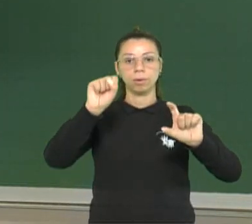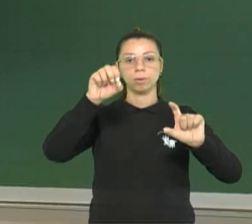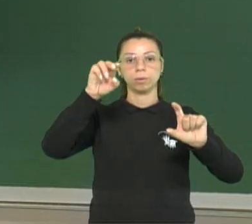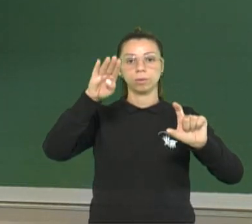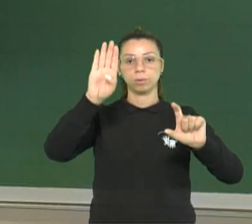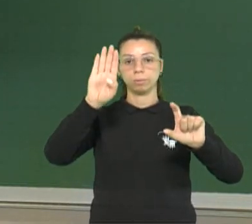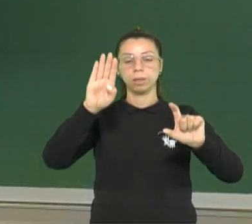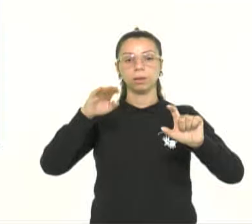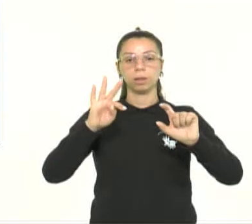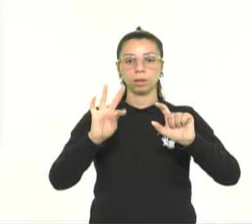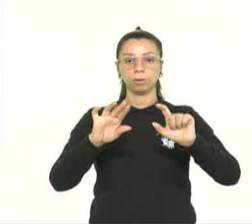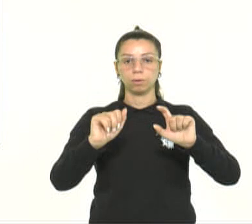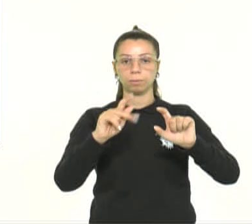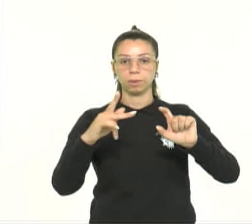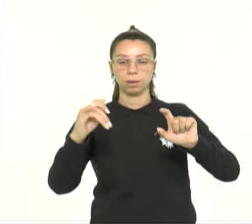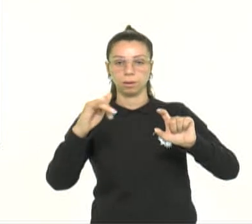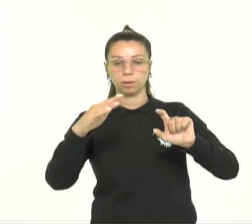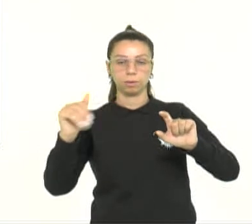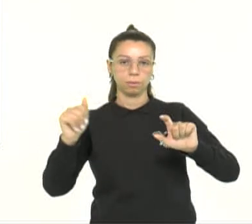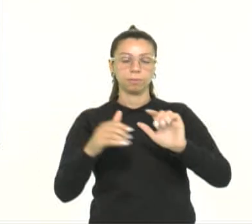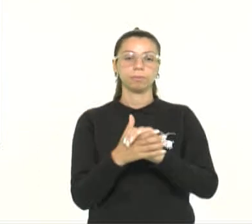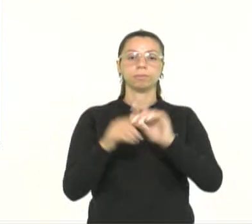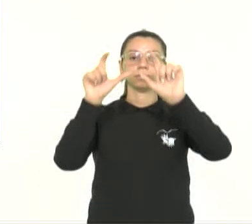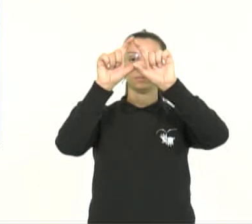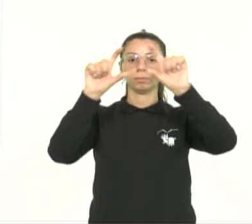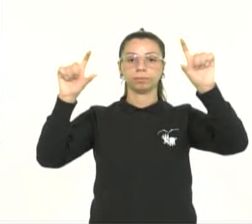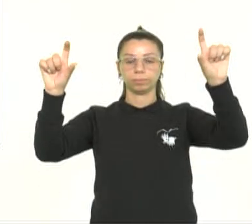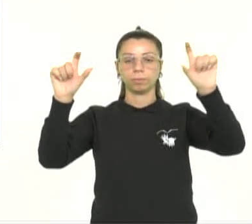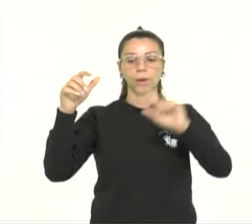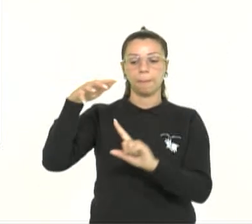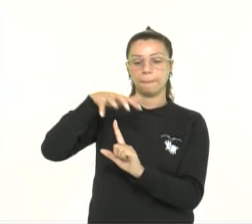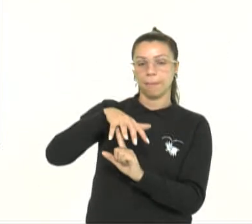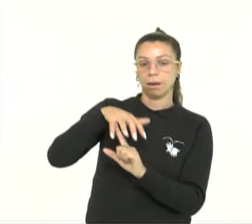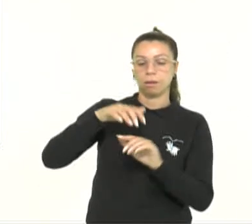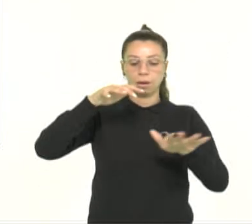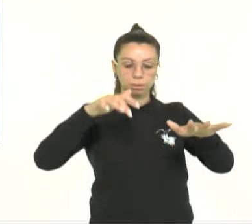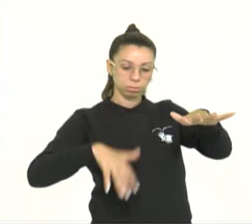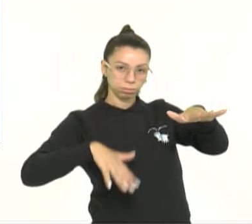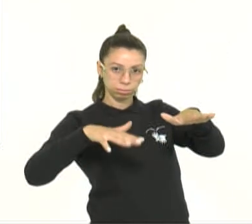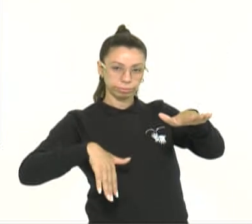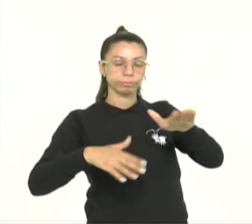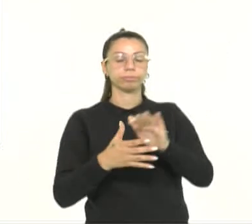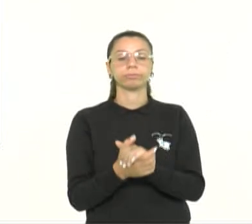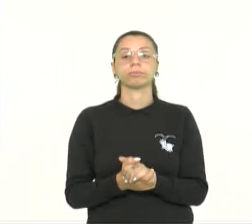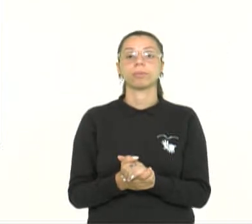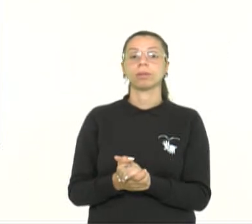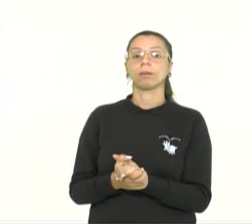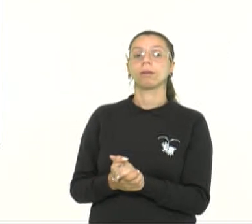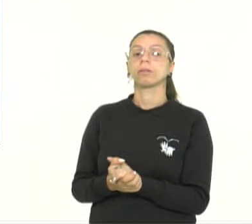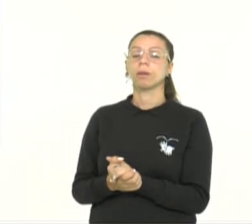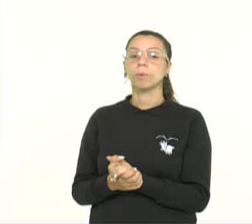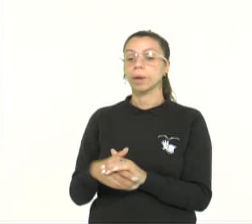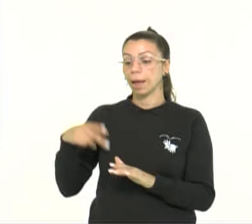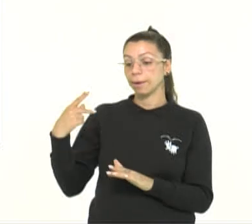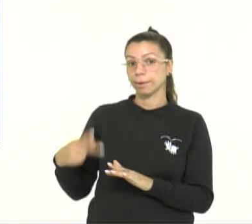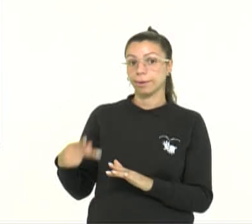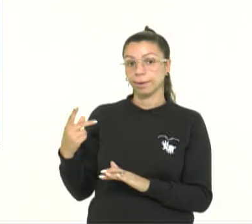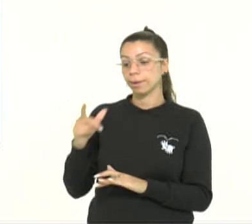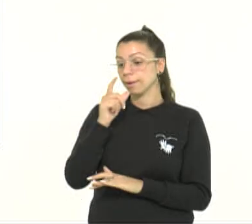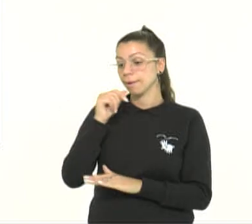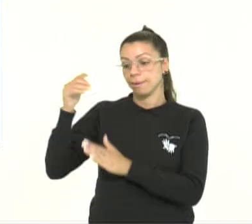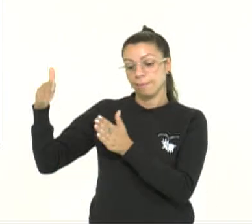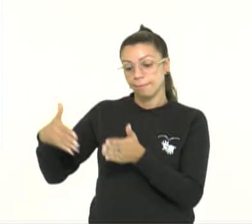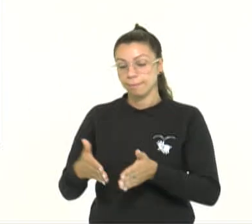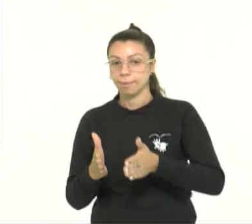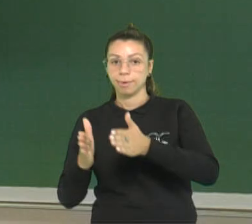subtropical. O clima tropical ocorre na bacia do Paraná e no litoral. Quando a gente fala na bacia do Paraná, bacia do Rio Paraná. Então